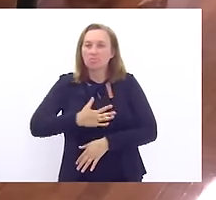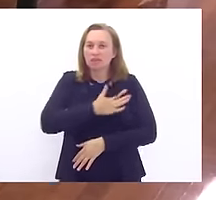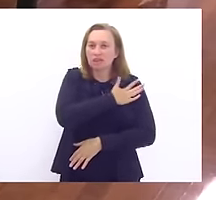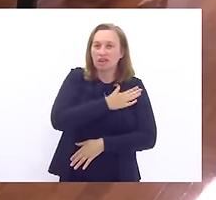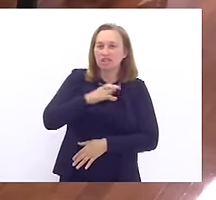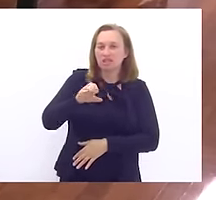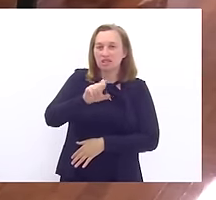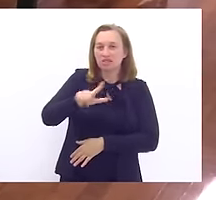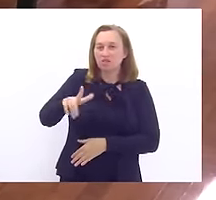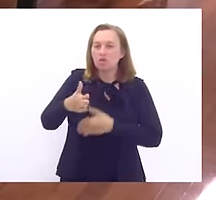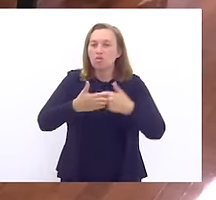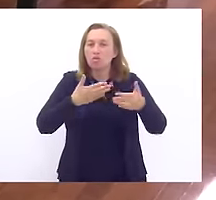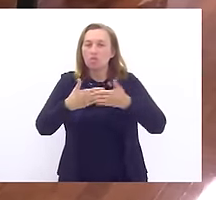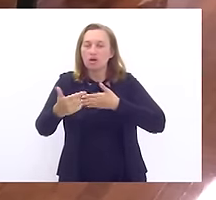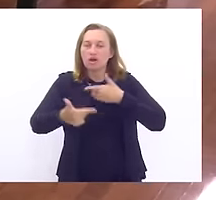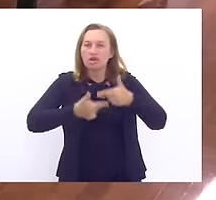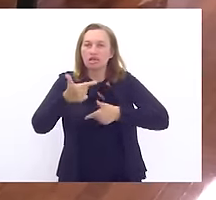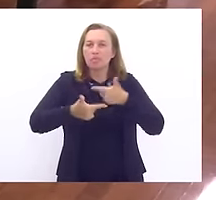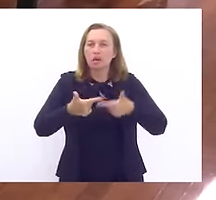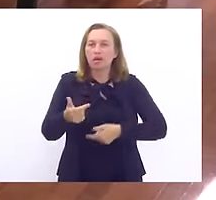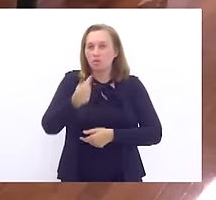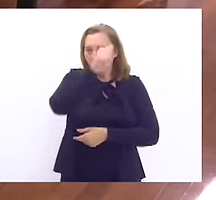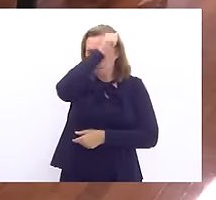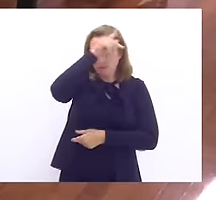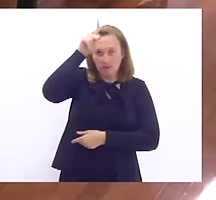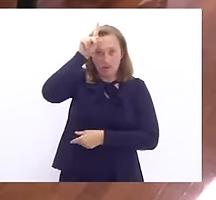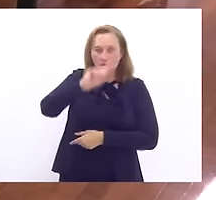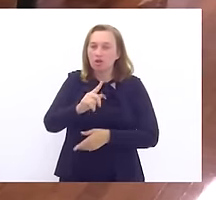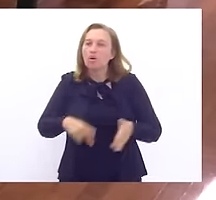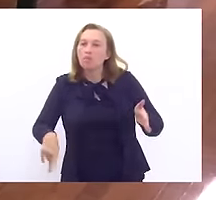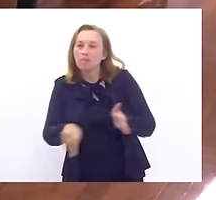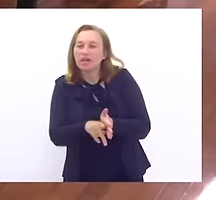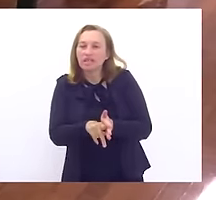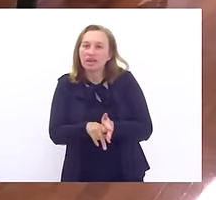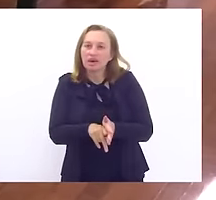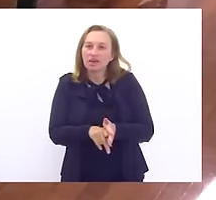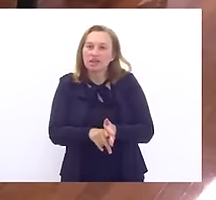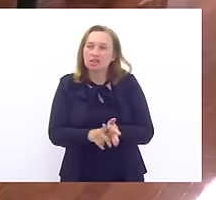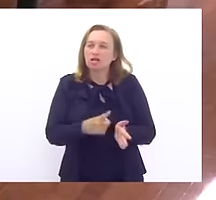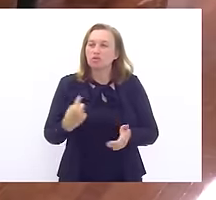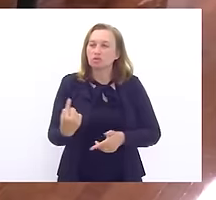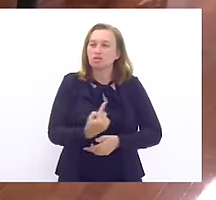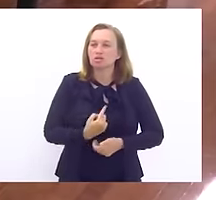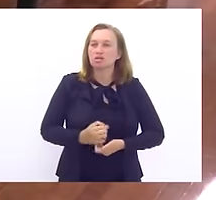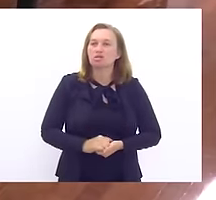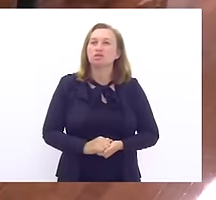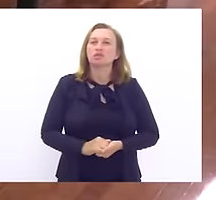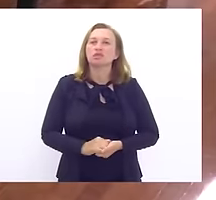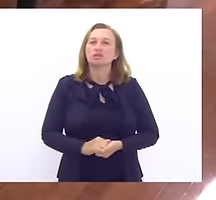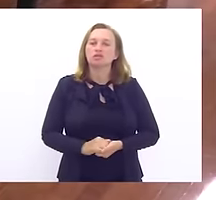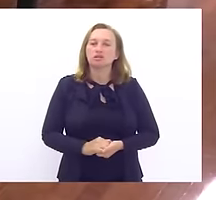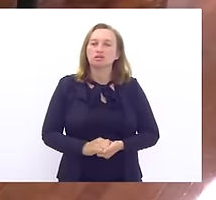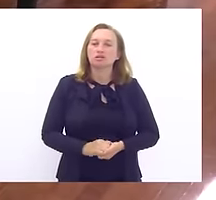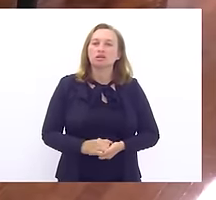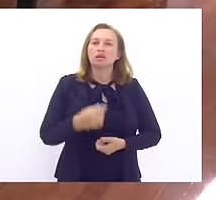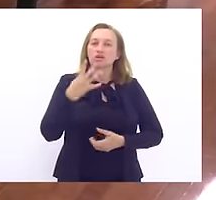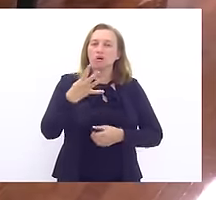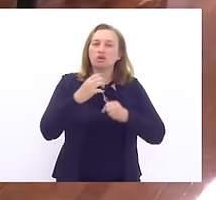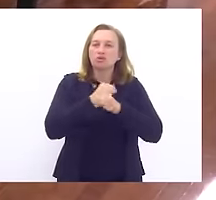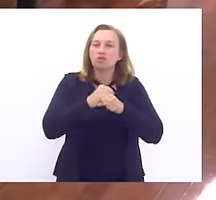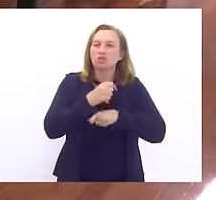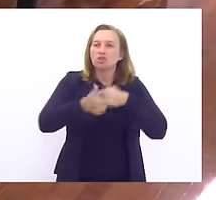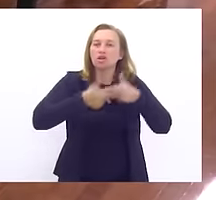polícia civil qualquer operação com prefeitura não faz parte da tornadoria de criação do Detran nós não atuamos em conjunto